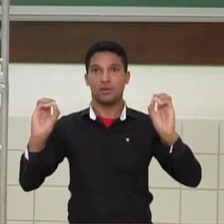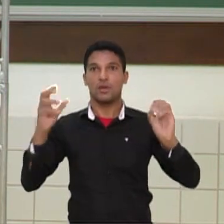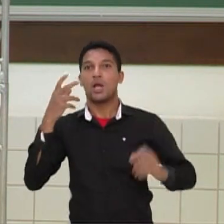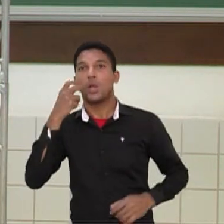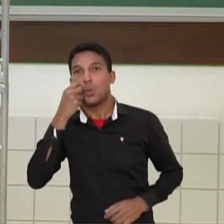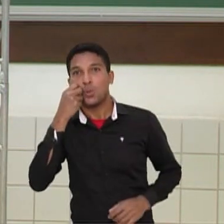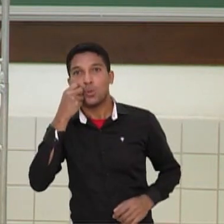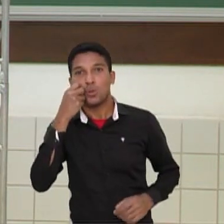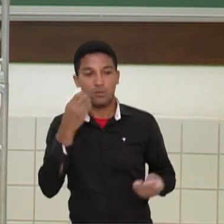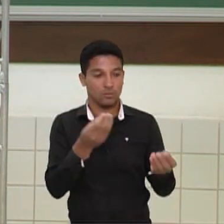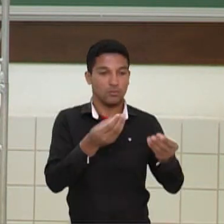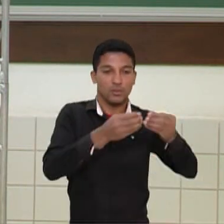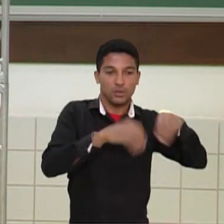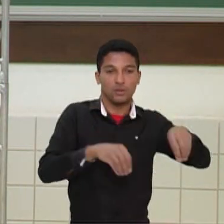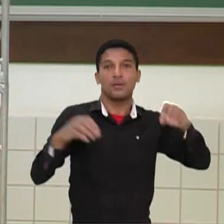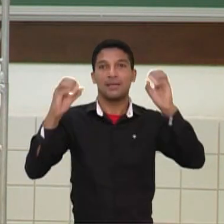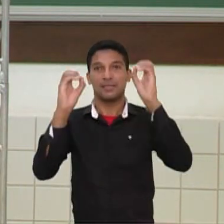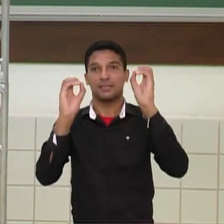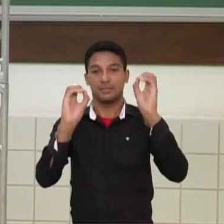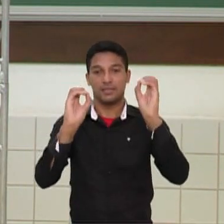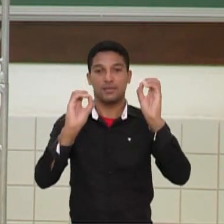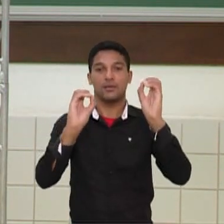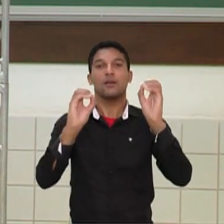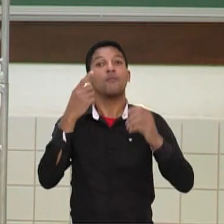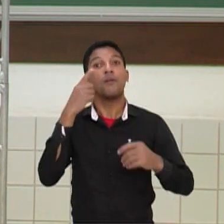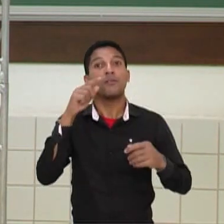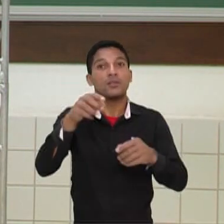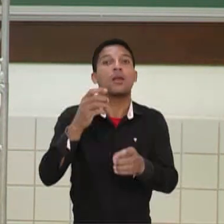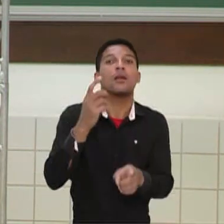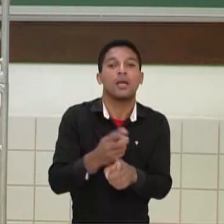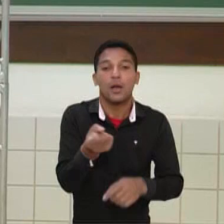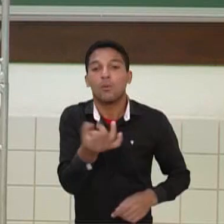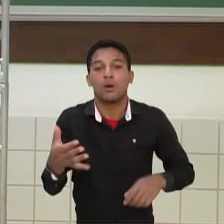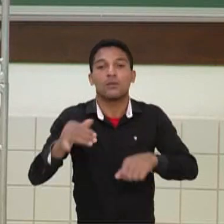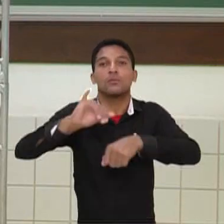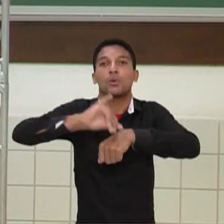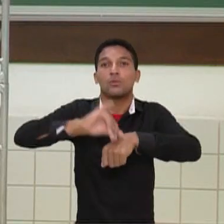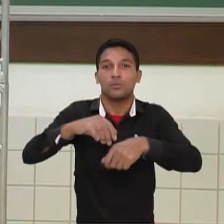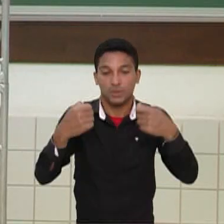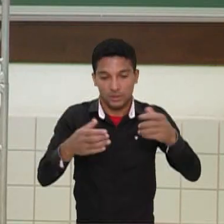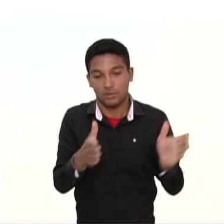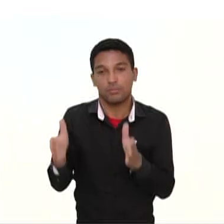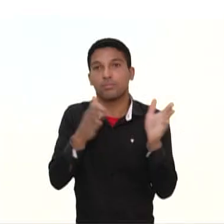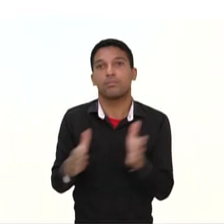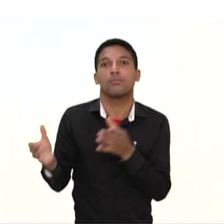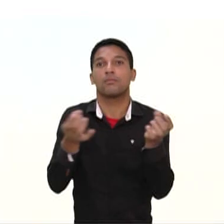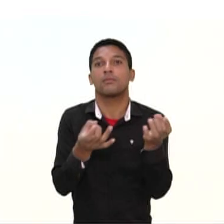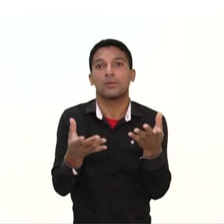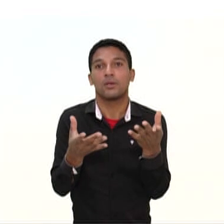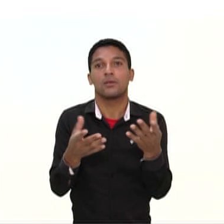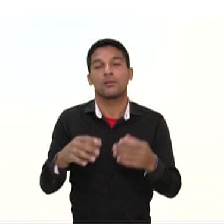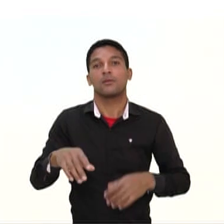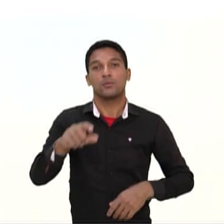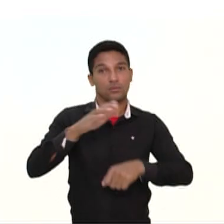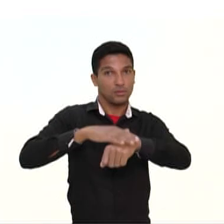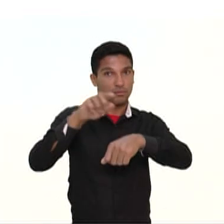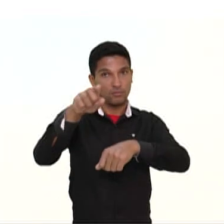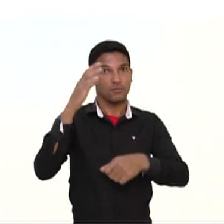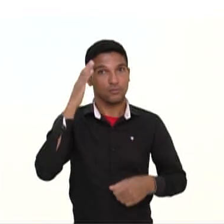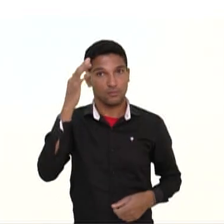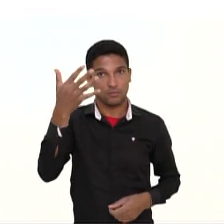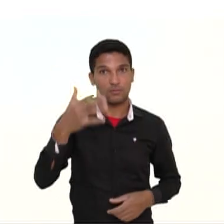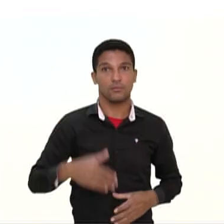tá? Com essas informações, eu espero mais um tempinho para que você consiga resolver o problema. Volto já.